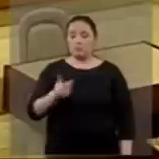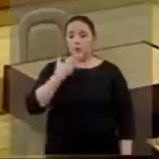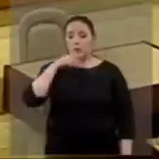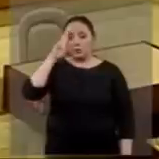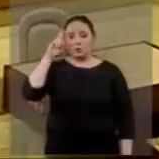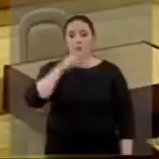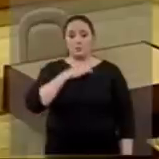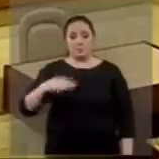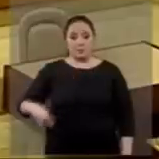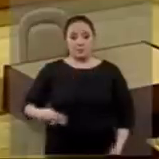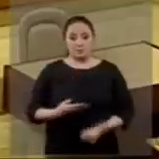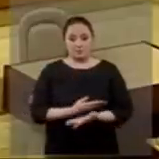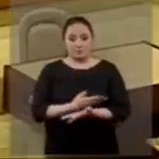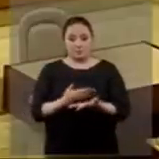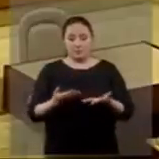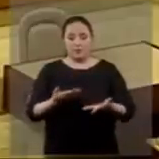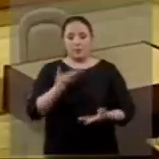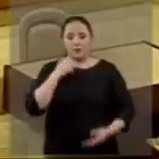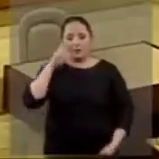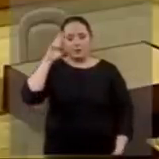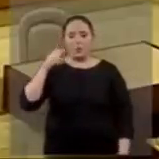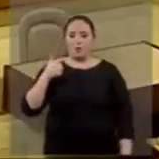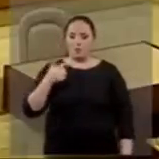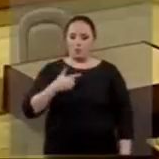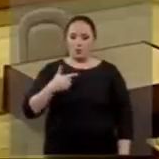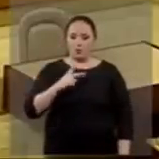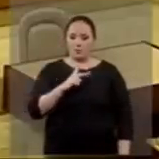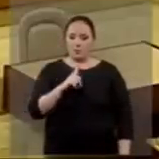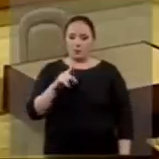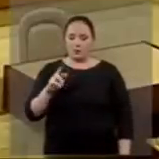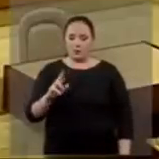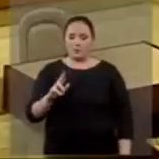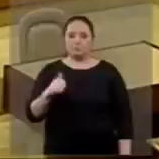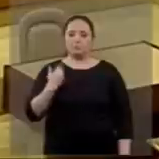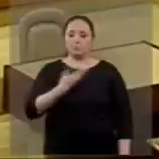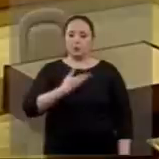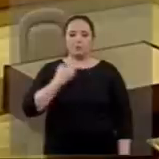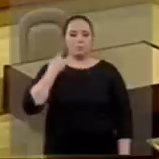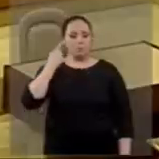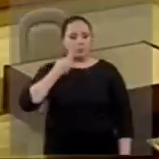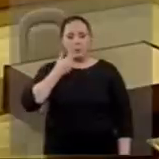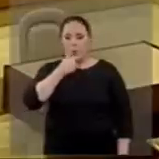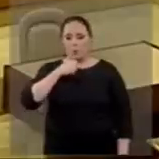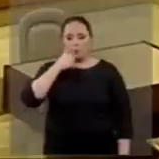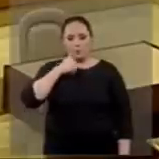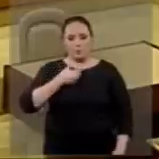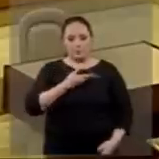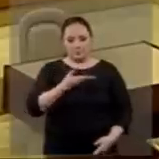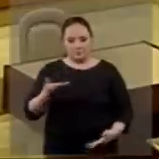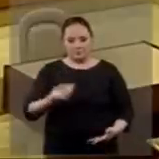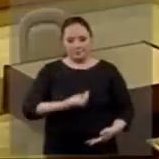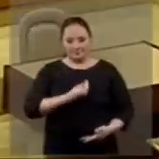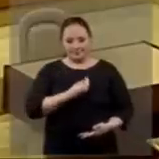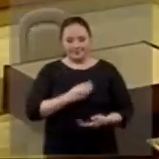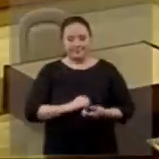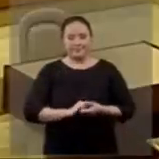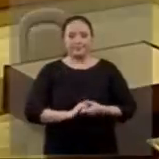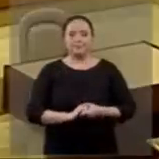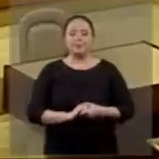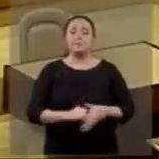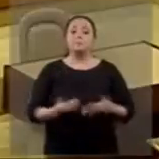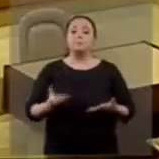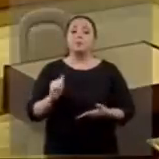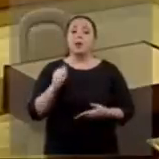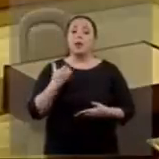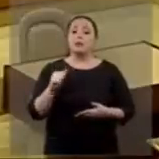ministros, excelentíssimo senhor vice-procurador-geral da República, colegas advogados, senhoras e senhores. A presente